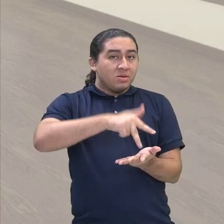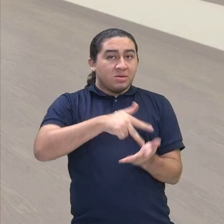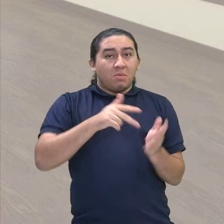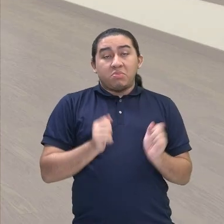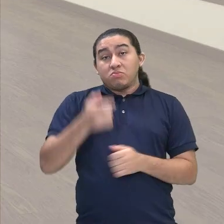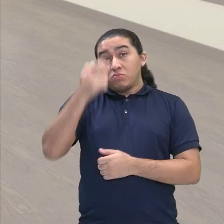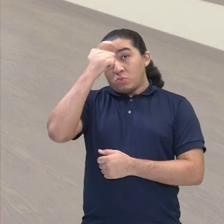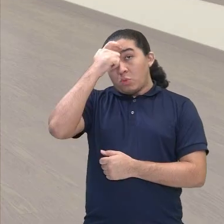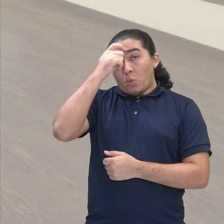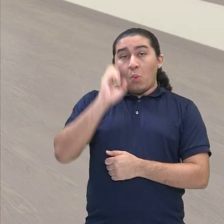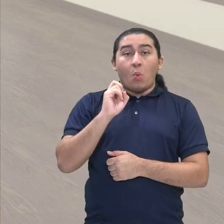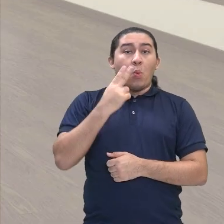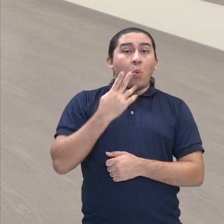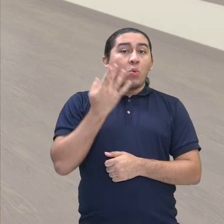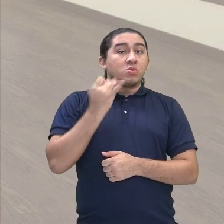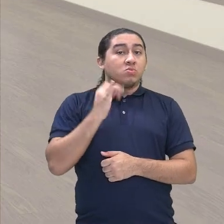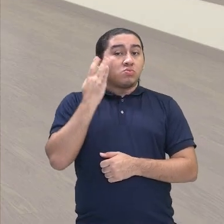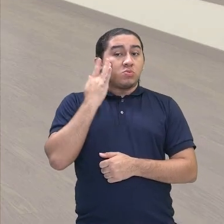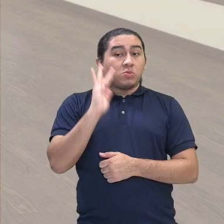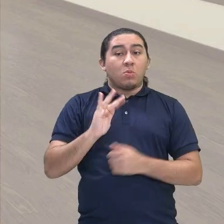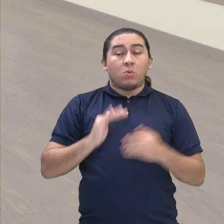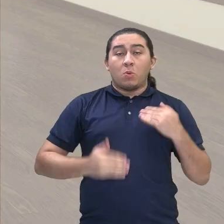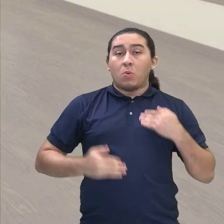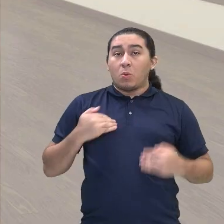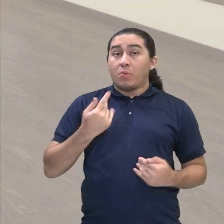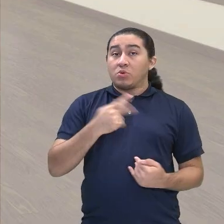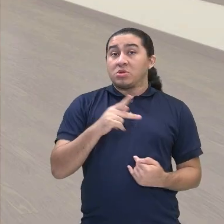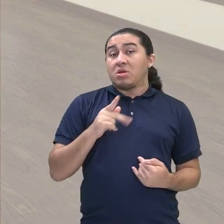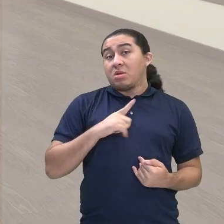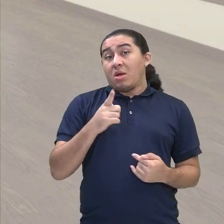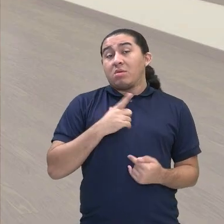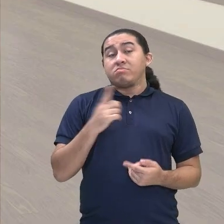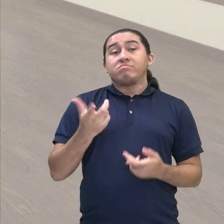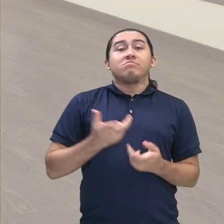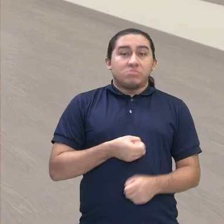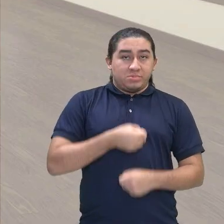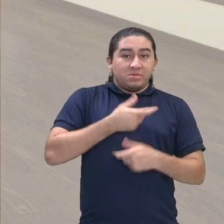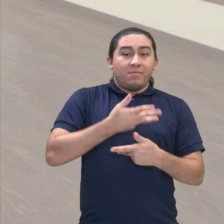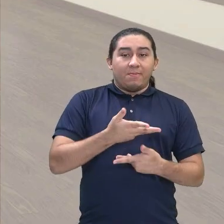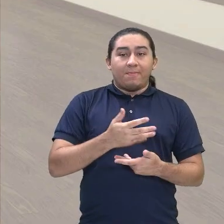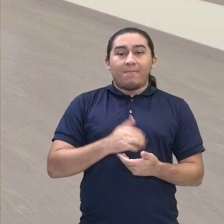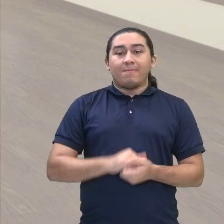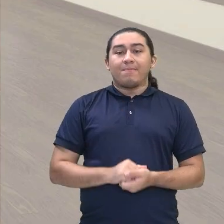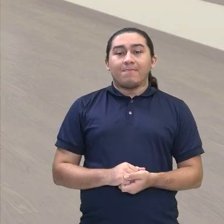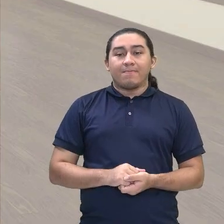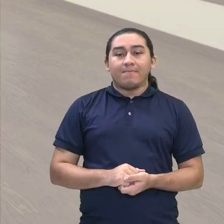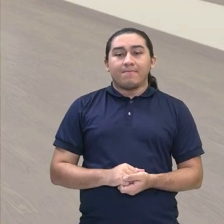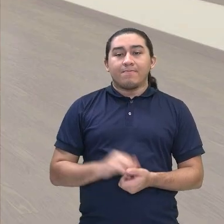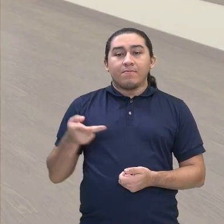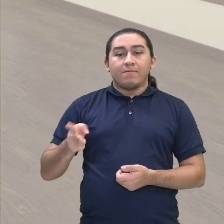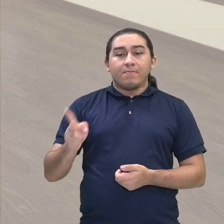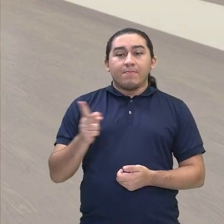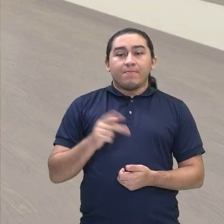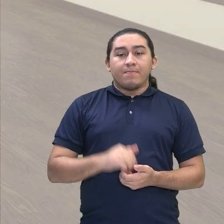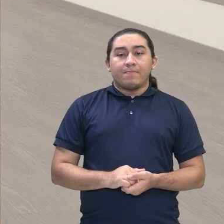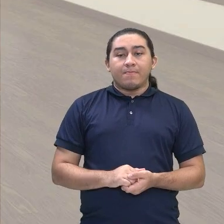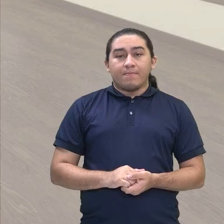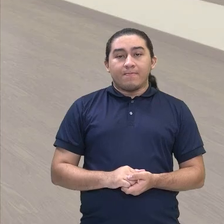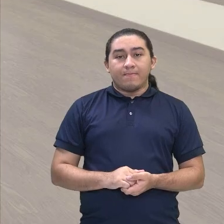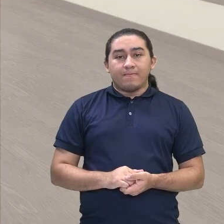ou inconscientemente, o seu corpo está falando e gritando por você. Vamos seguindo?